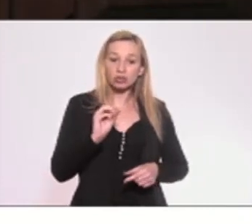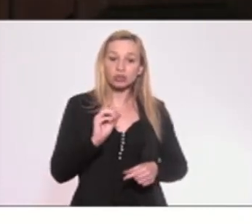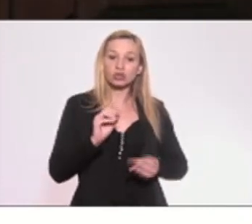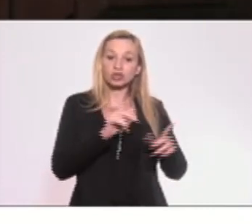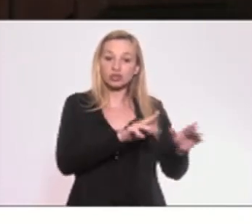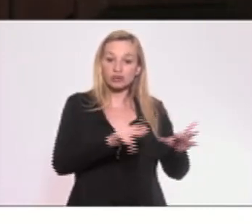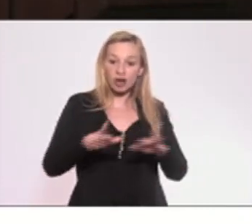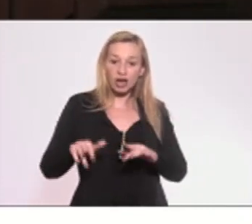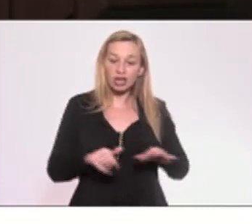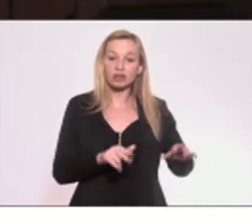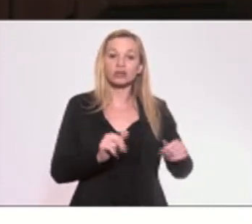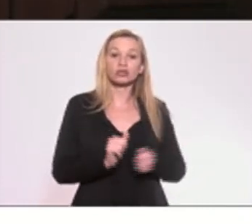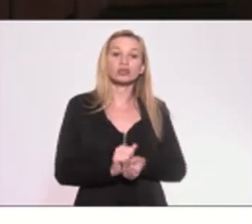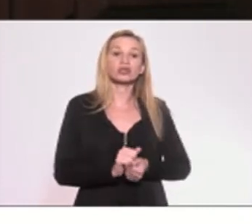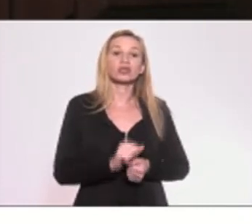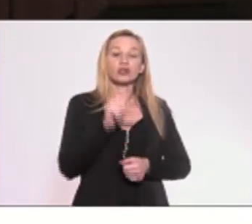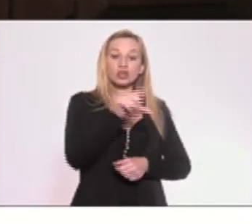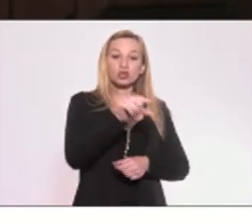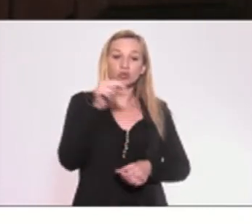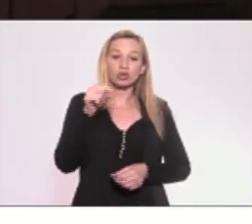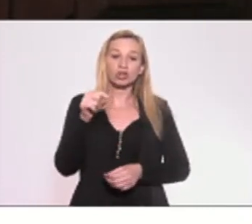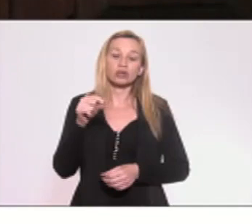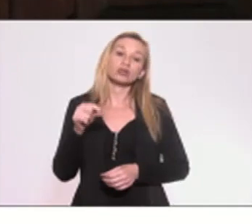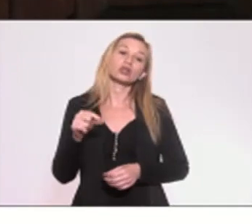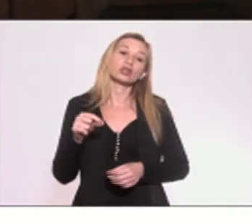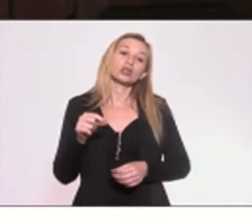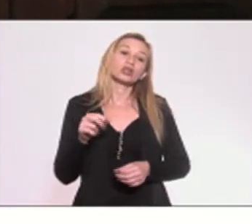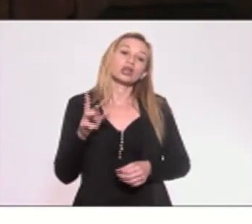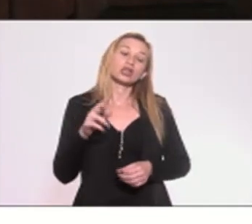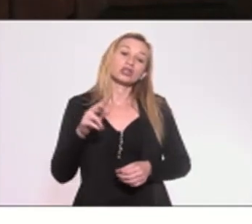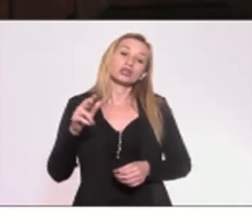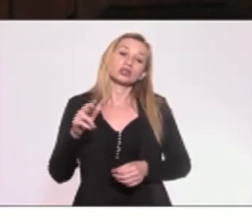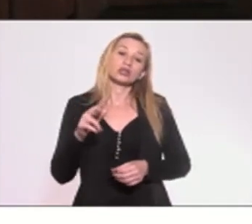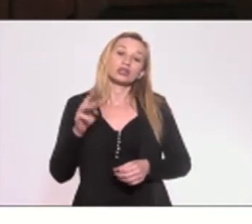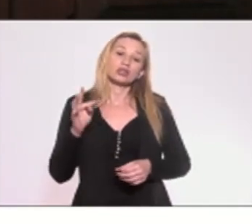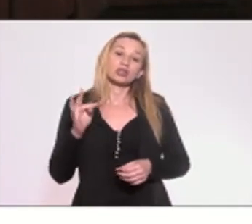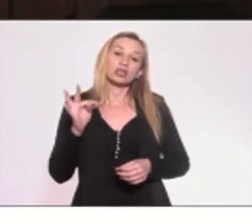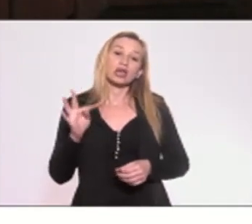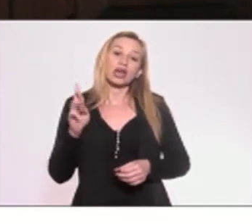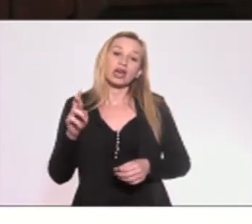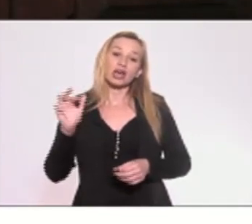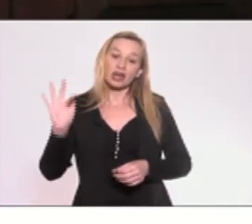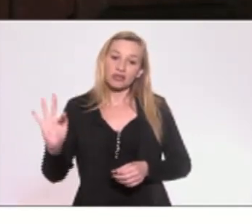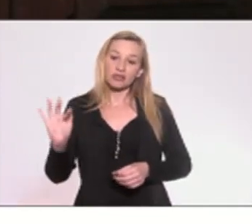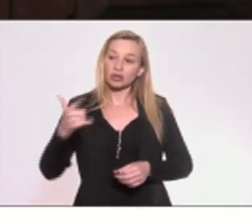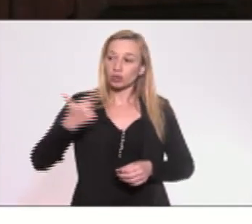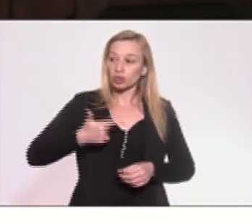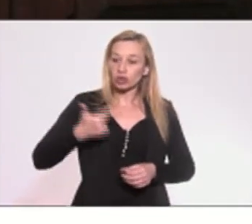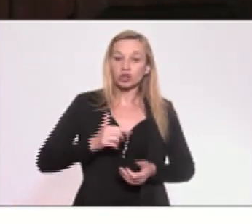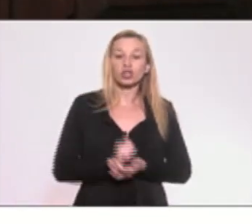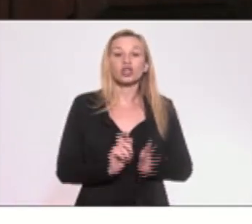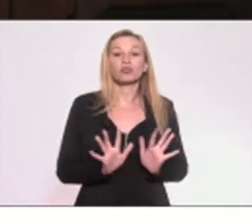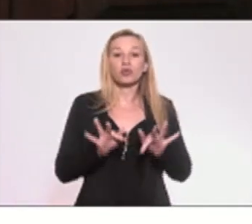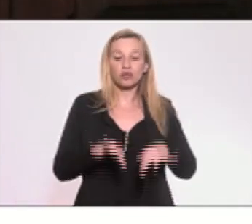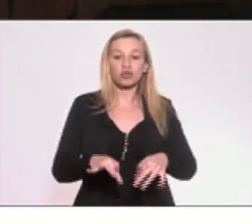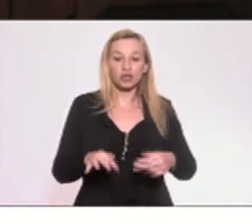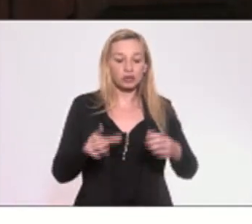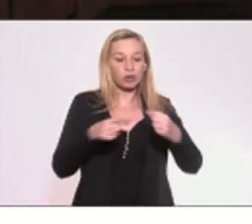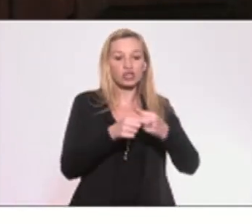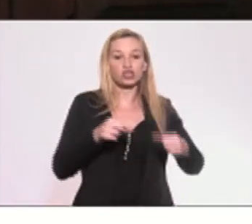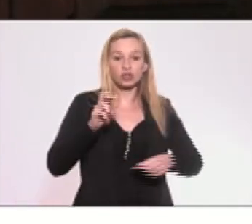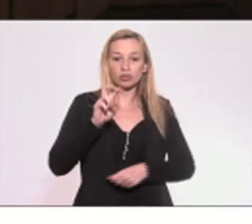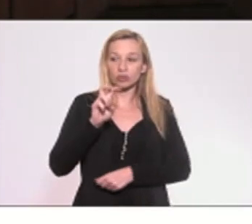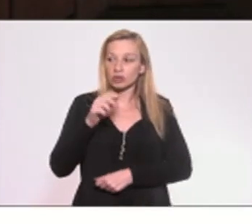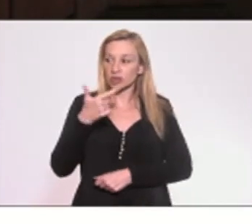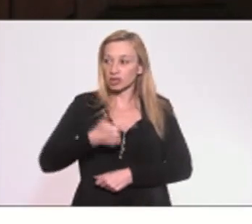ao que foi decidido pelo Tribunal Regional Federal da 2ª Região, o TRF2. E, por fim, o artigo 2º